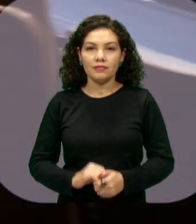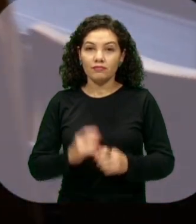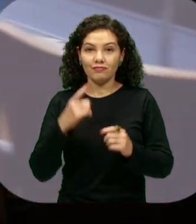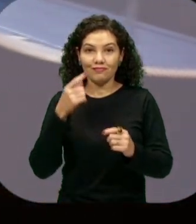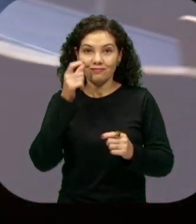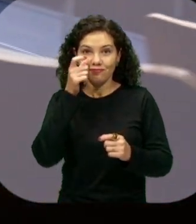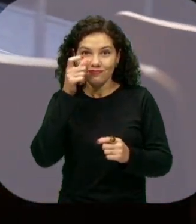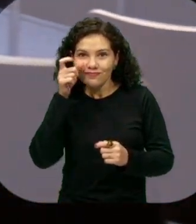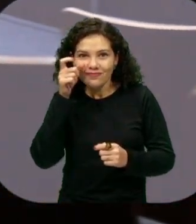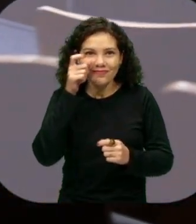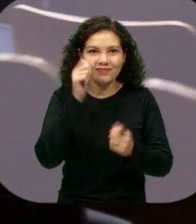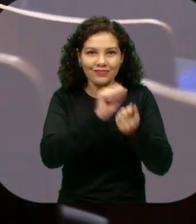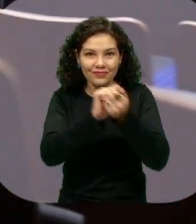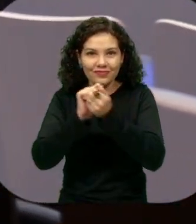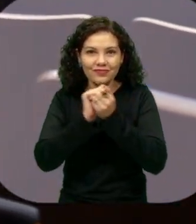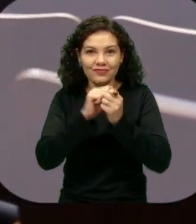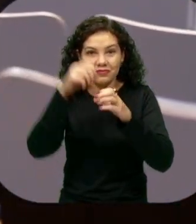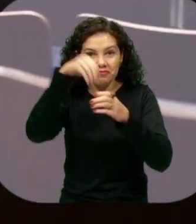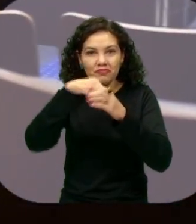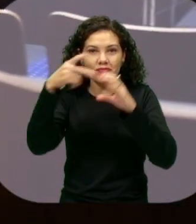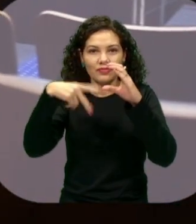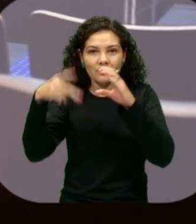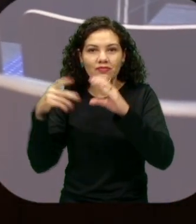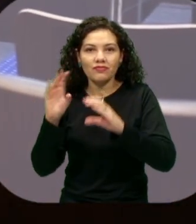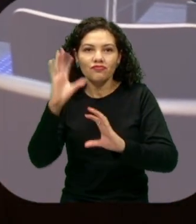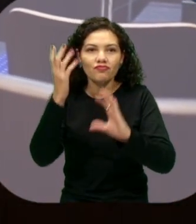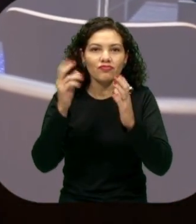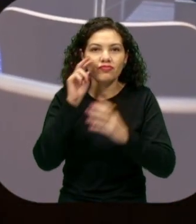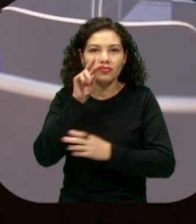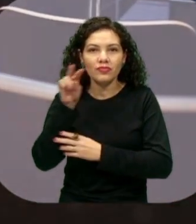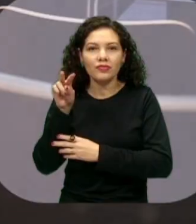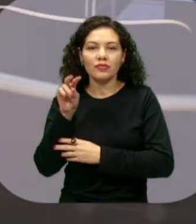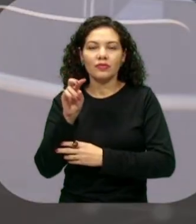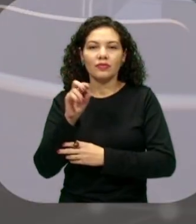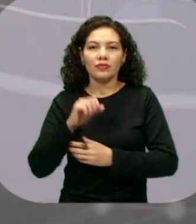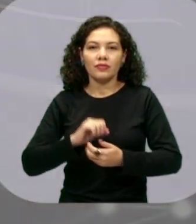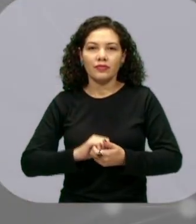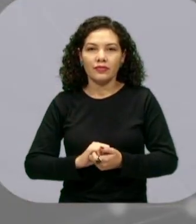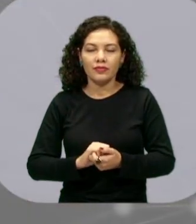Fique por dentro do que acontece na Câmara de Vereadores de Itajaí.